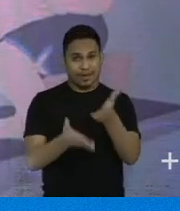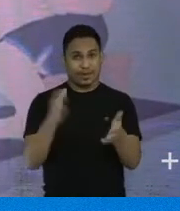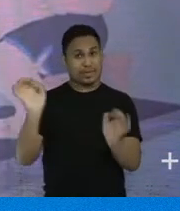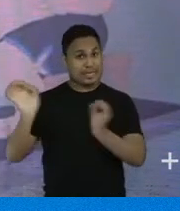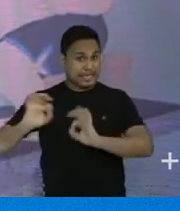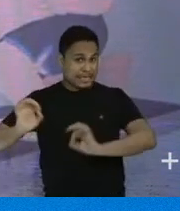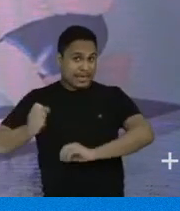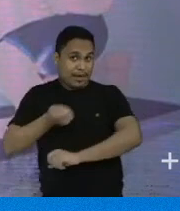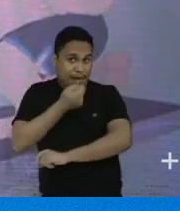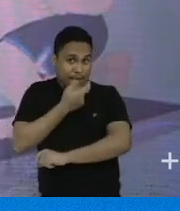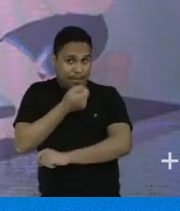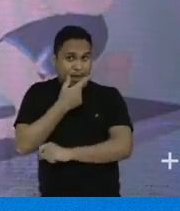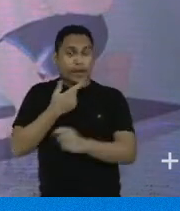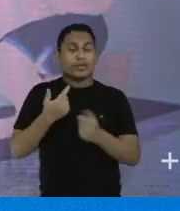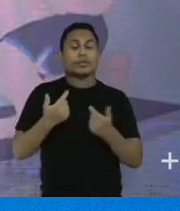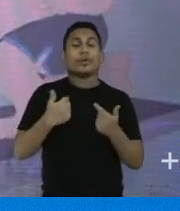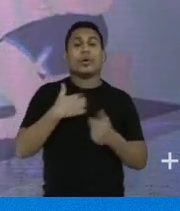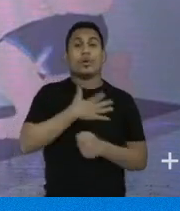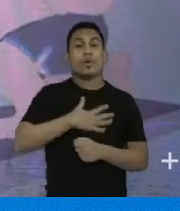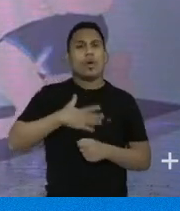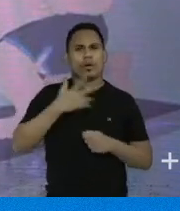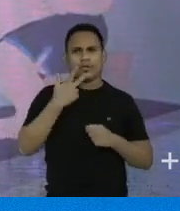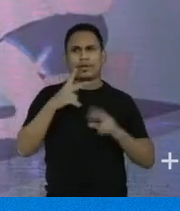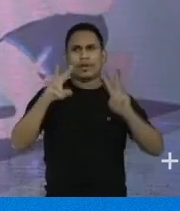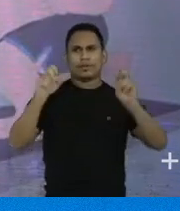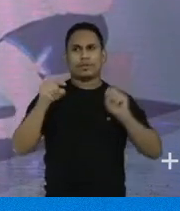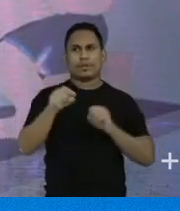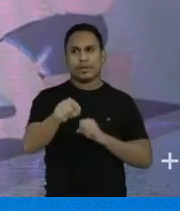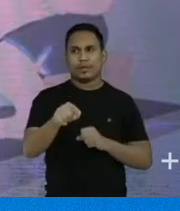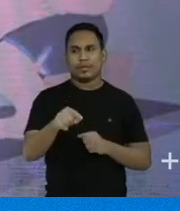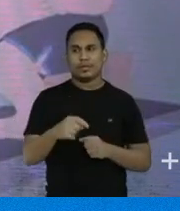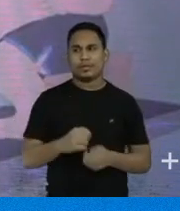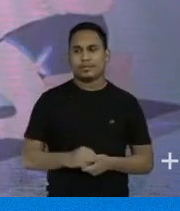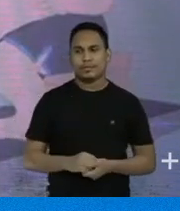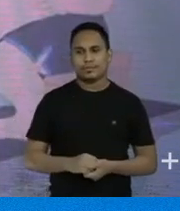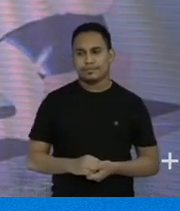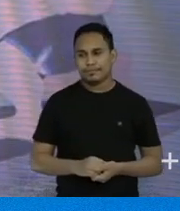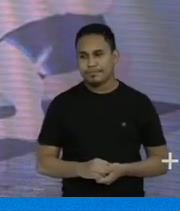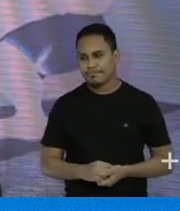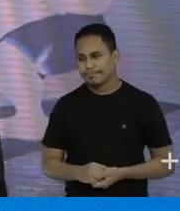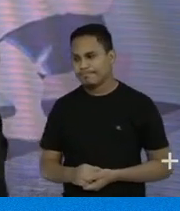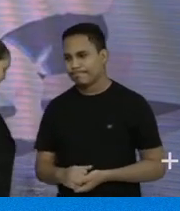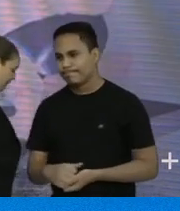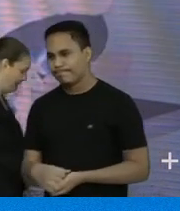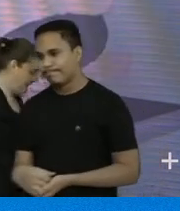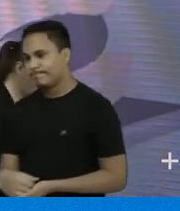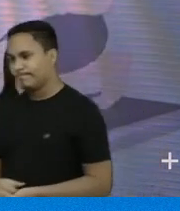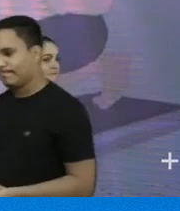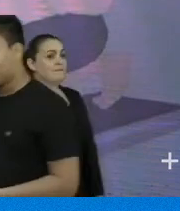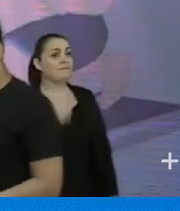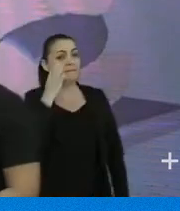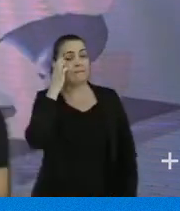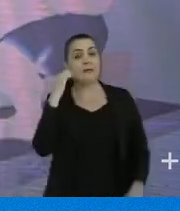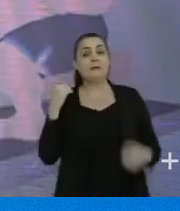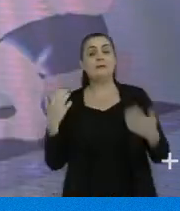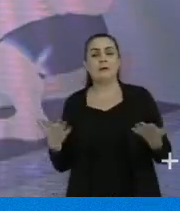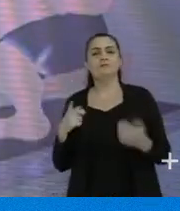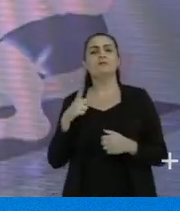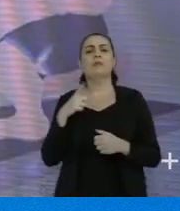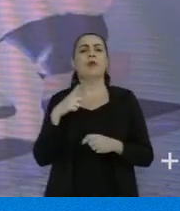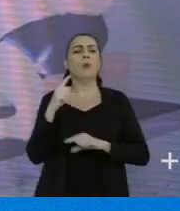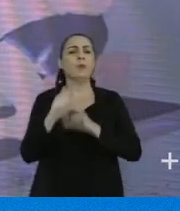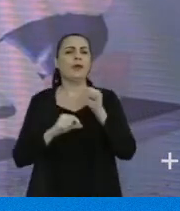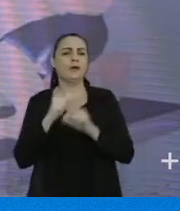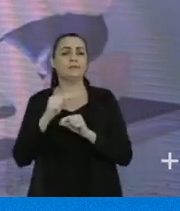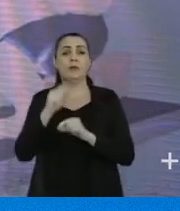eu gosto muito de abordar isso aqui, que é a dificuldade de adesão a esse padrão de tratamento. Essa